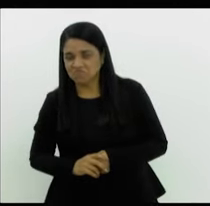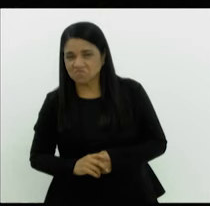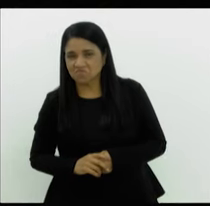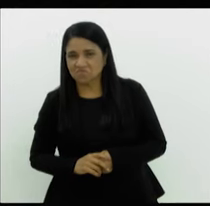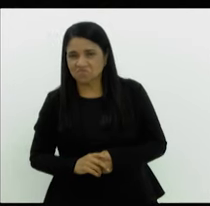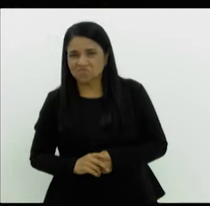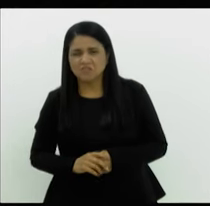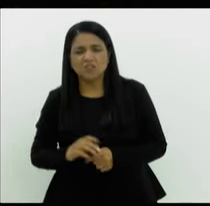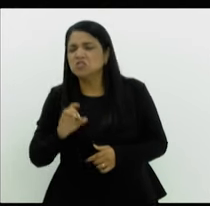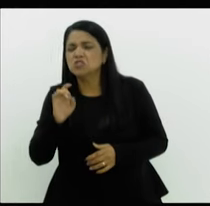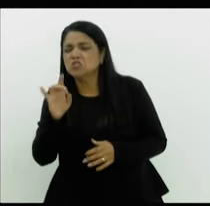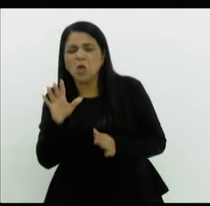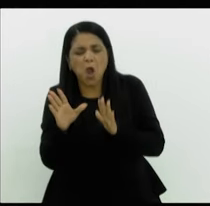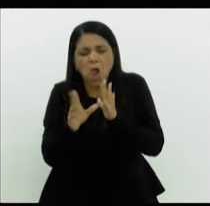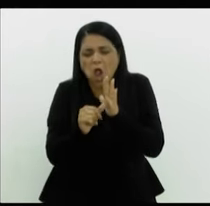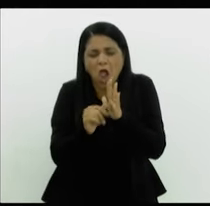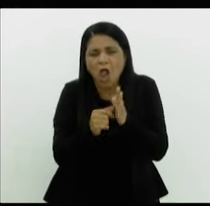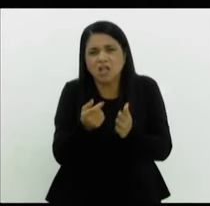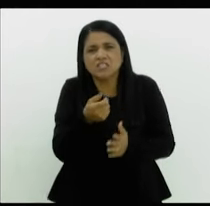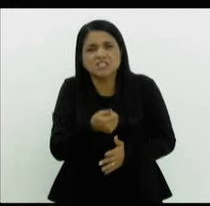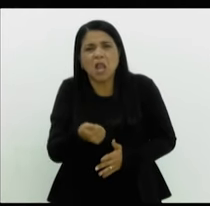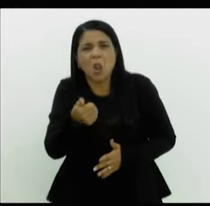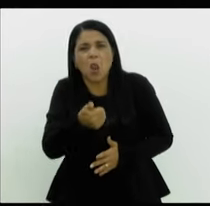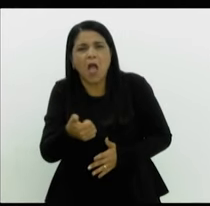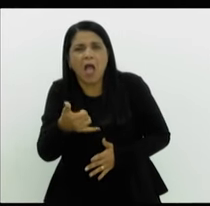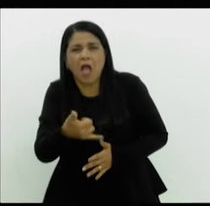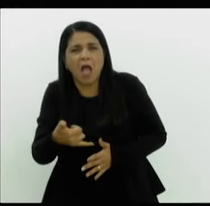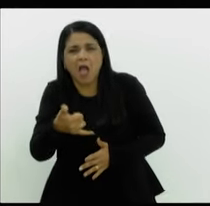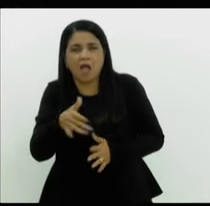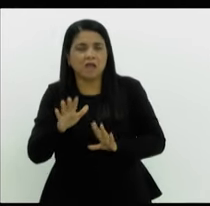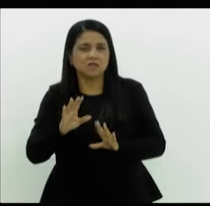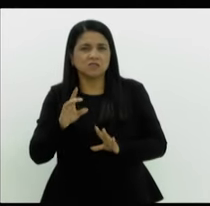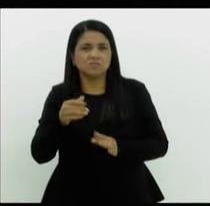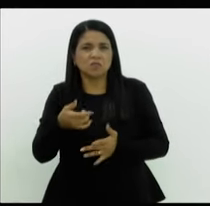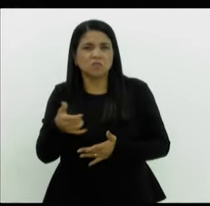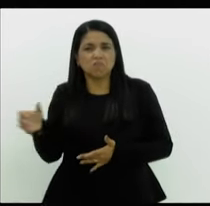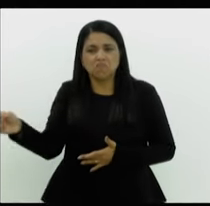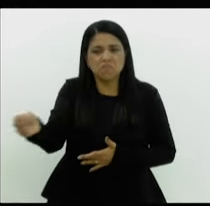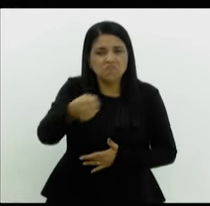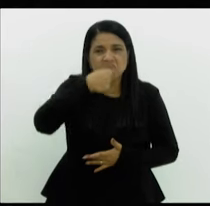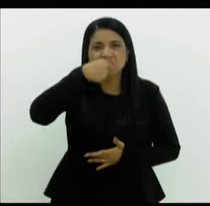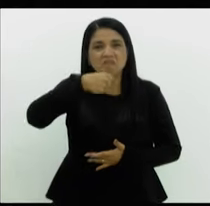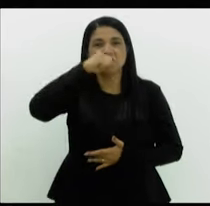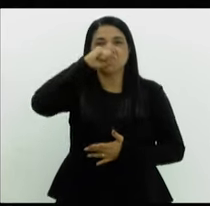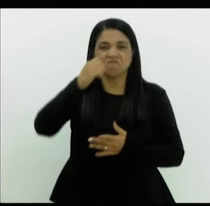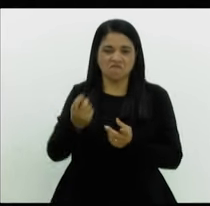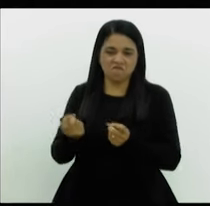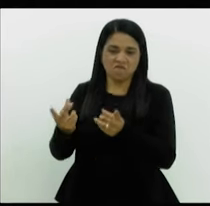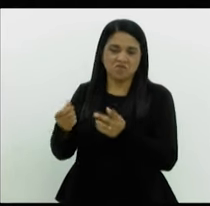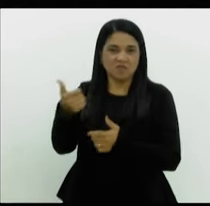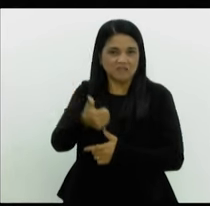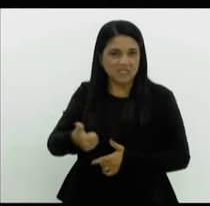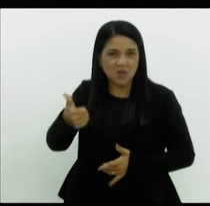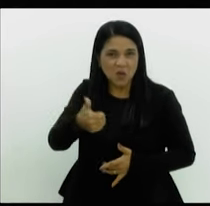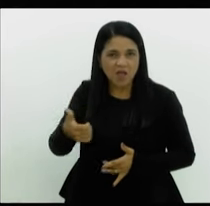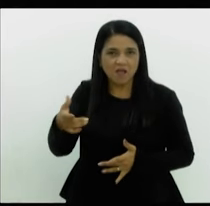um furtozinho de celular para tomar uma cervejinha. Ele vai na mesma